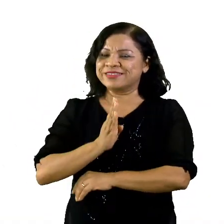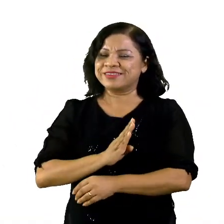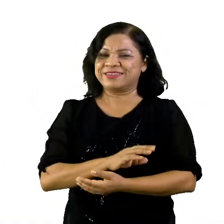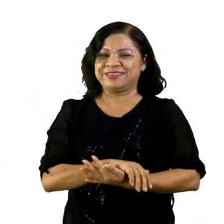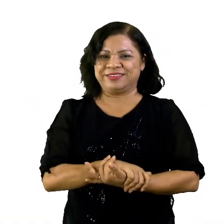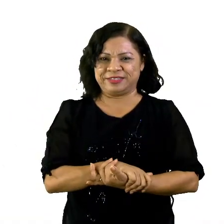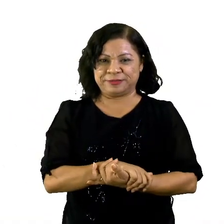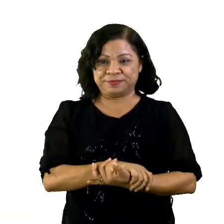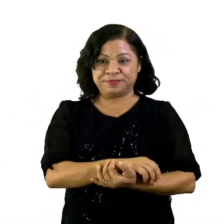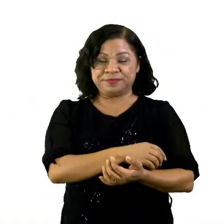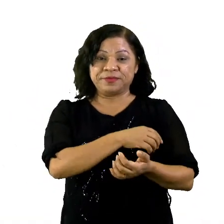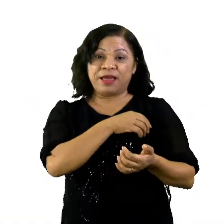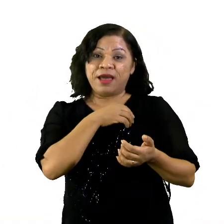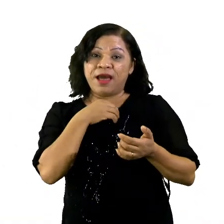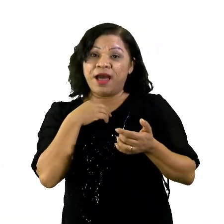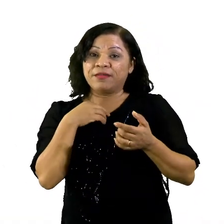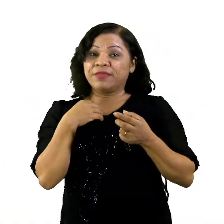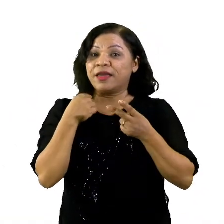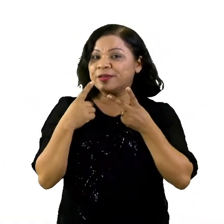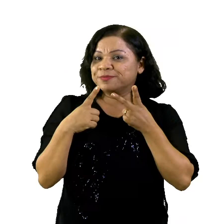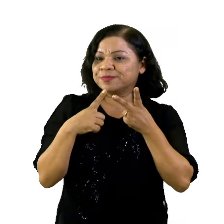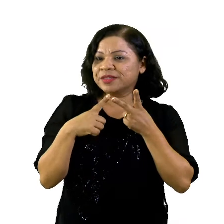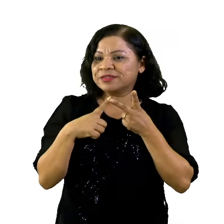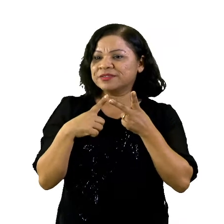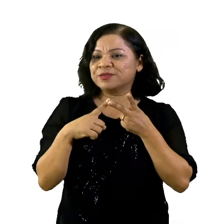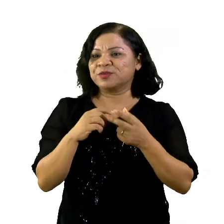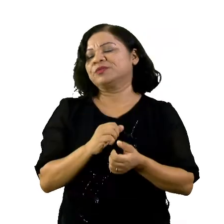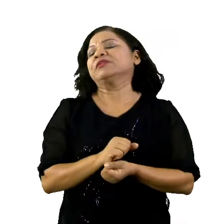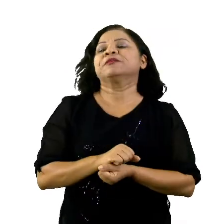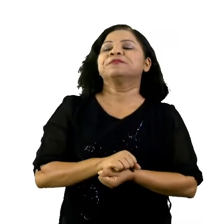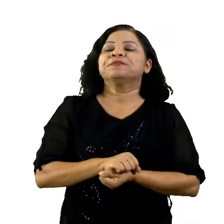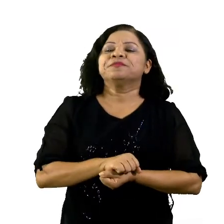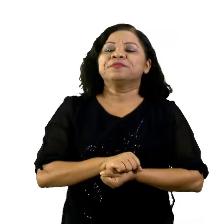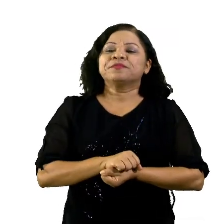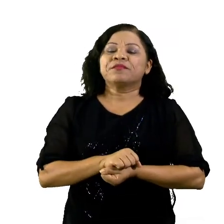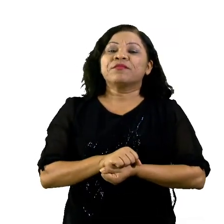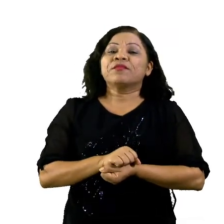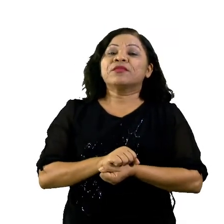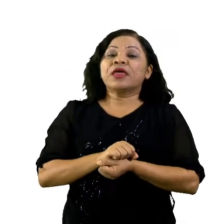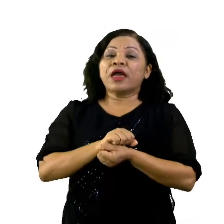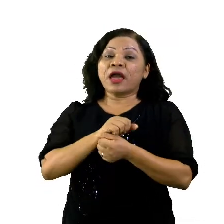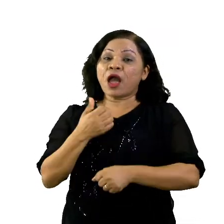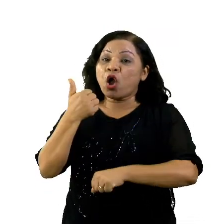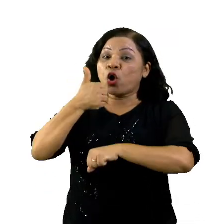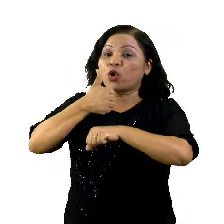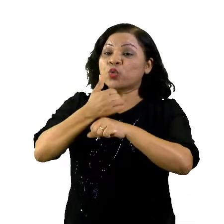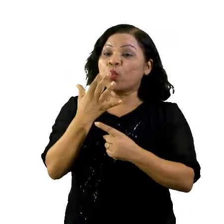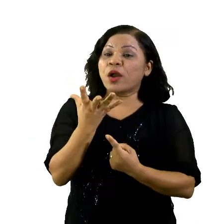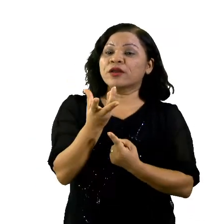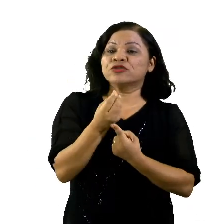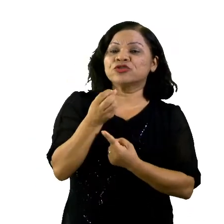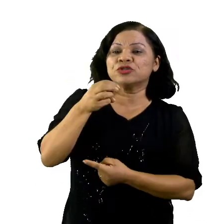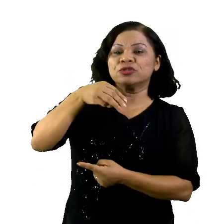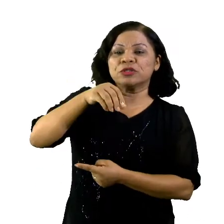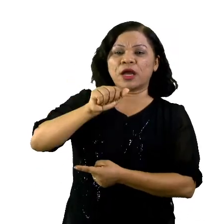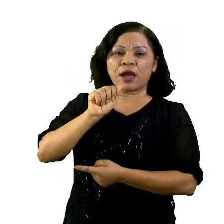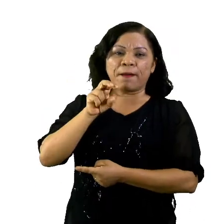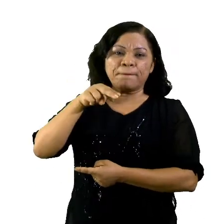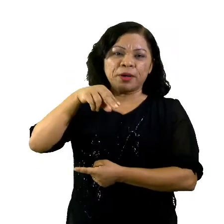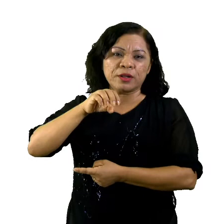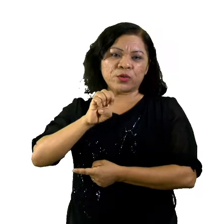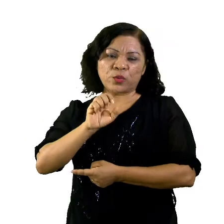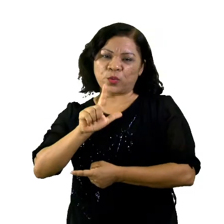que eu trouxe para observarmos é a do artista Manuel Aldócio. Sua arte de fazer